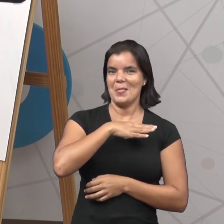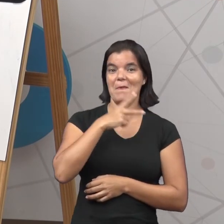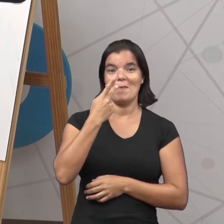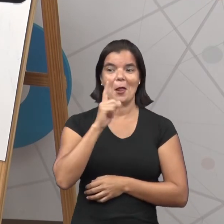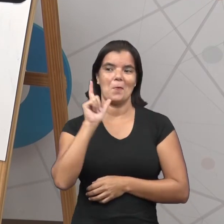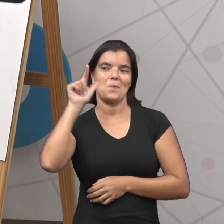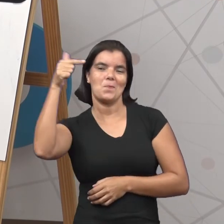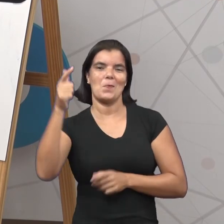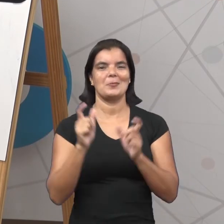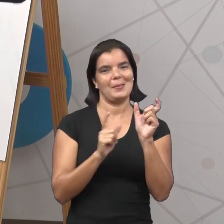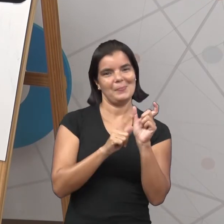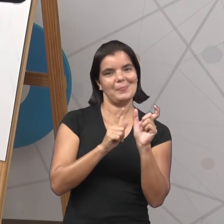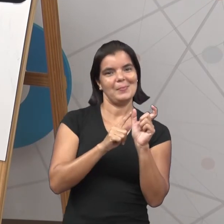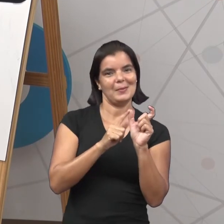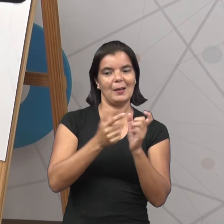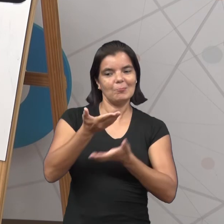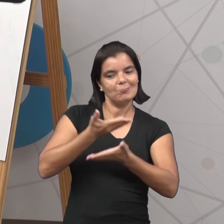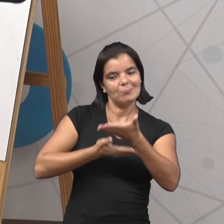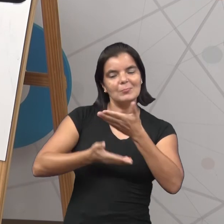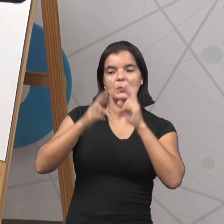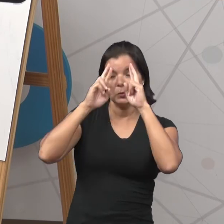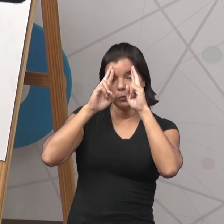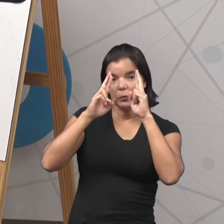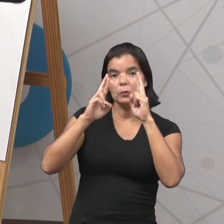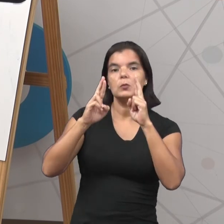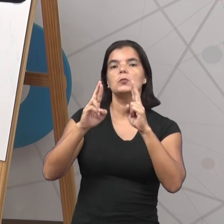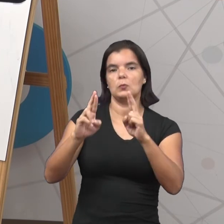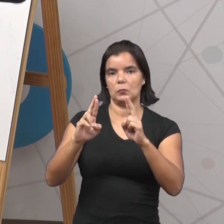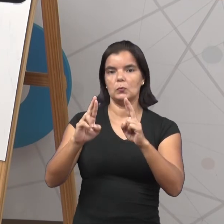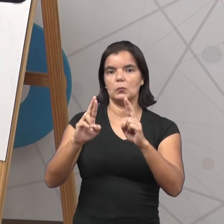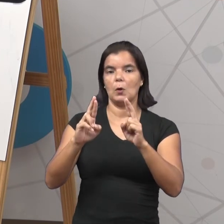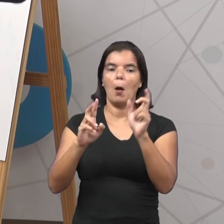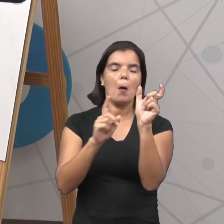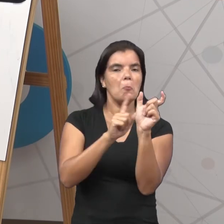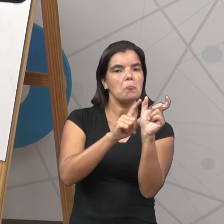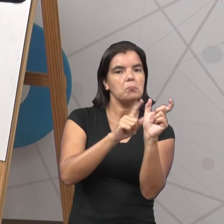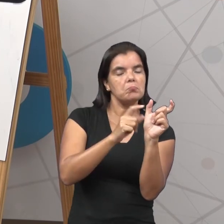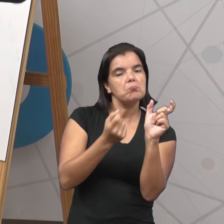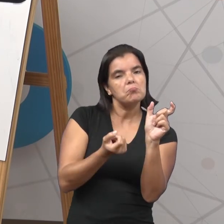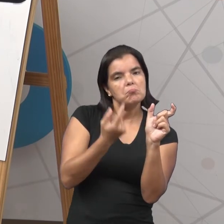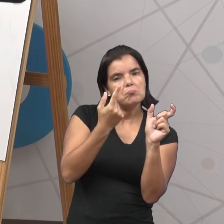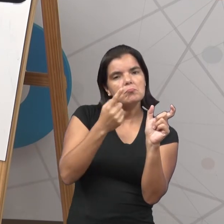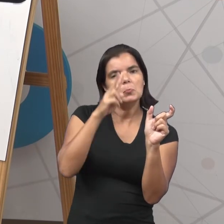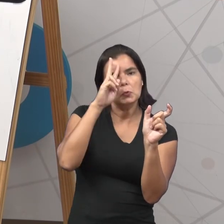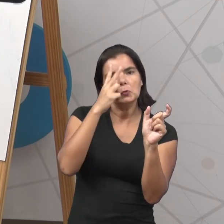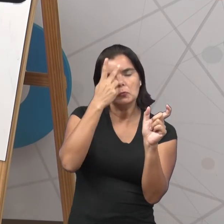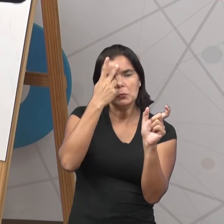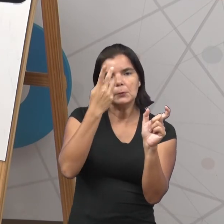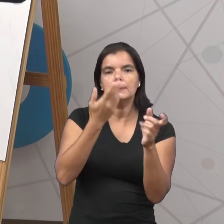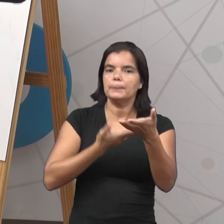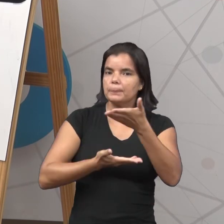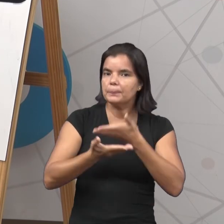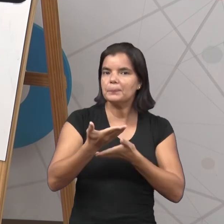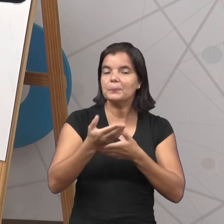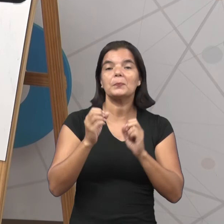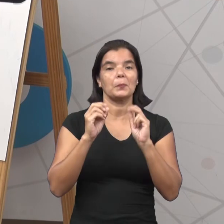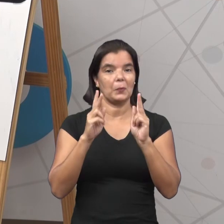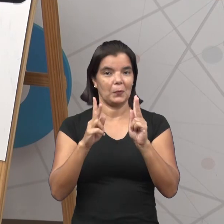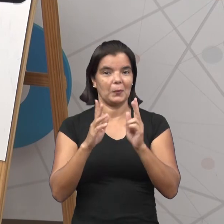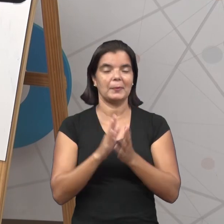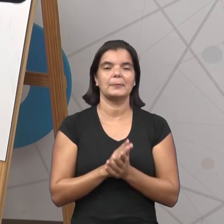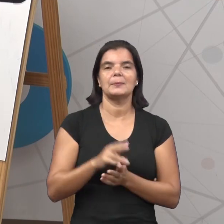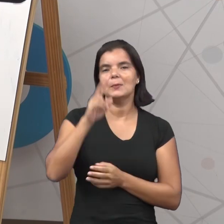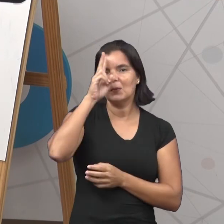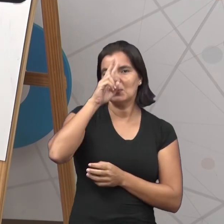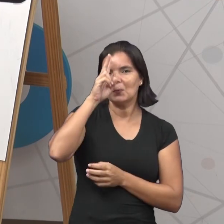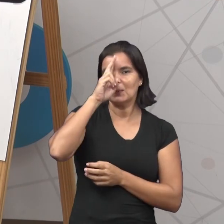outra palavra. E assim você mantém o respeito de ouvir a pessoa falando uma palavra que talvez seja diferente para você e vice-versa, ok? Eu lembro